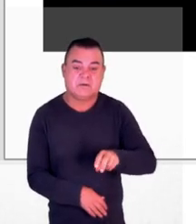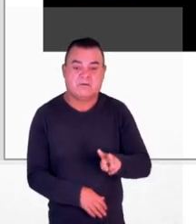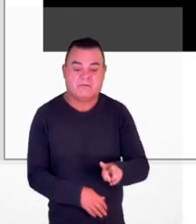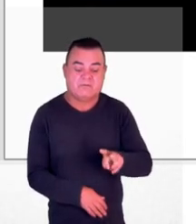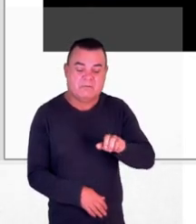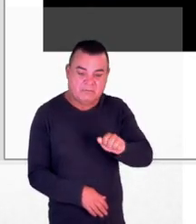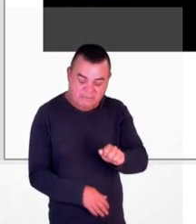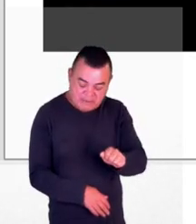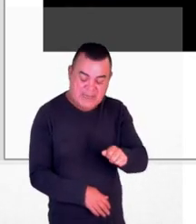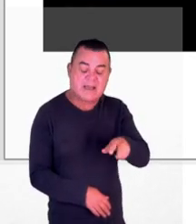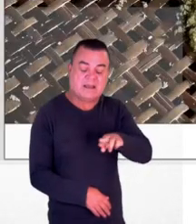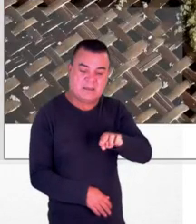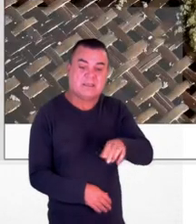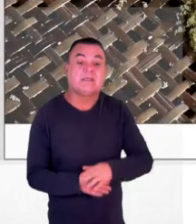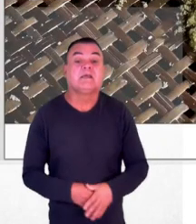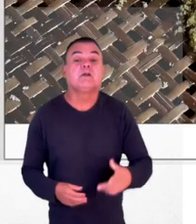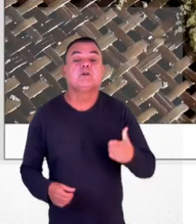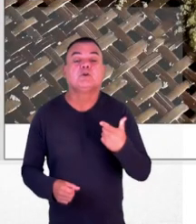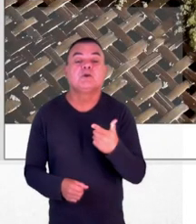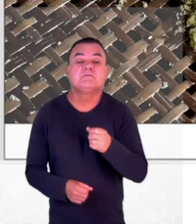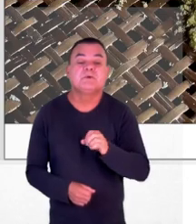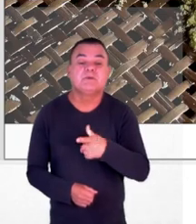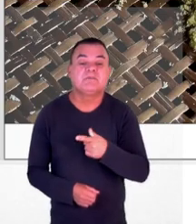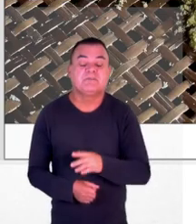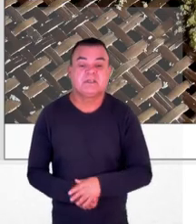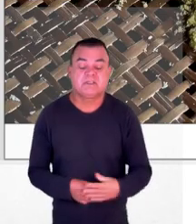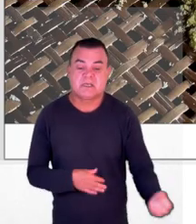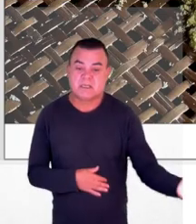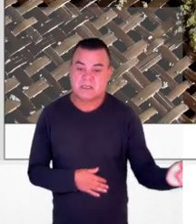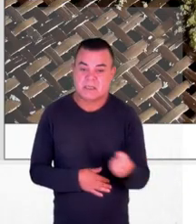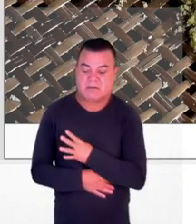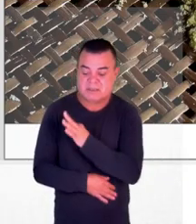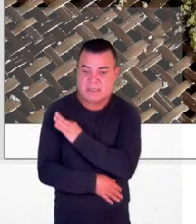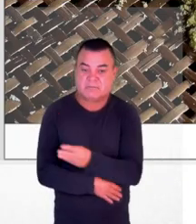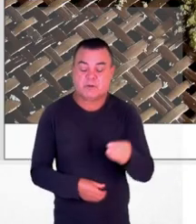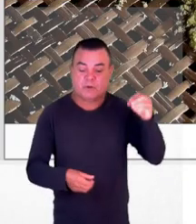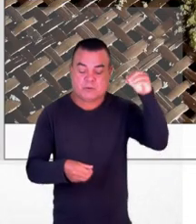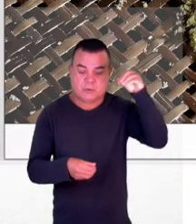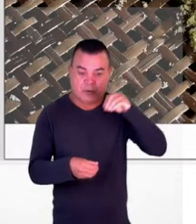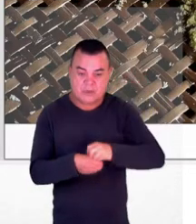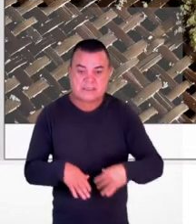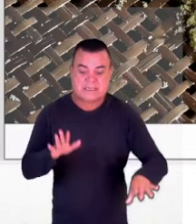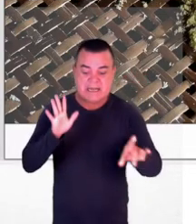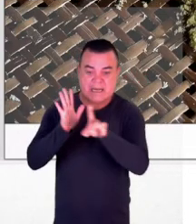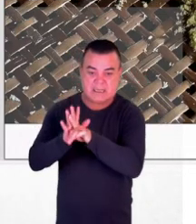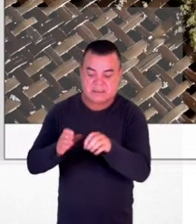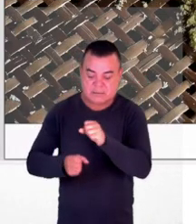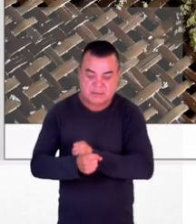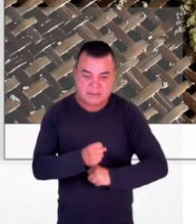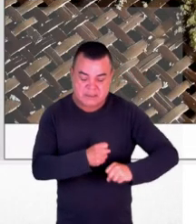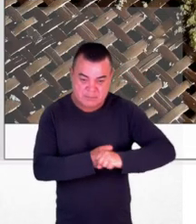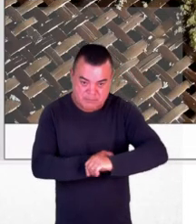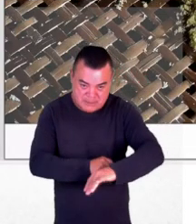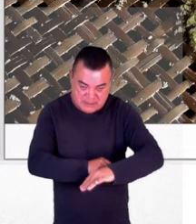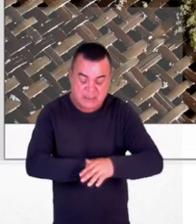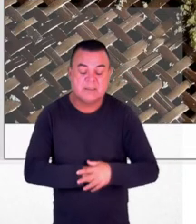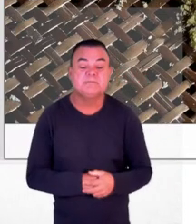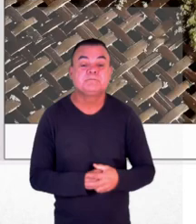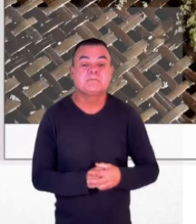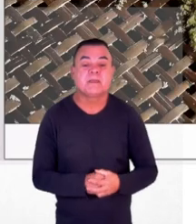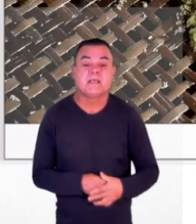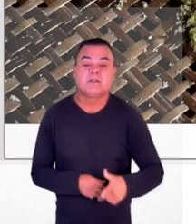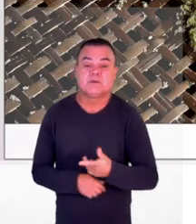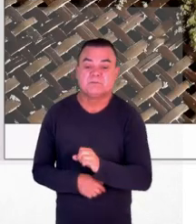ano 2020 eh aquele entendimento da nota técnica ele foi incluso na lei na lei da pandemia específico né né em